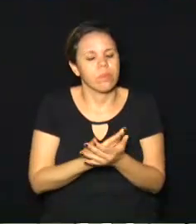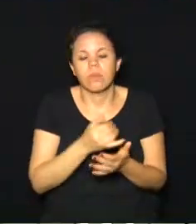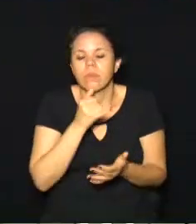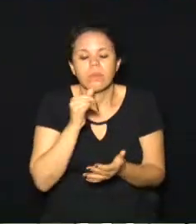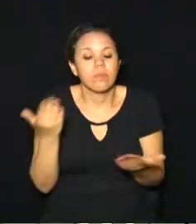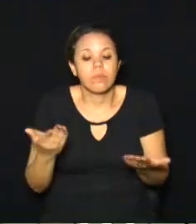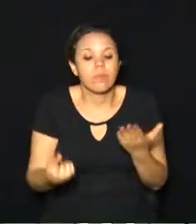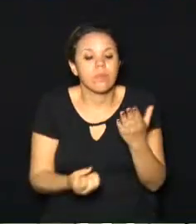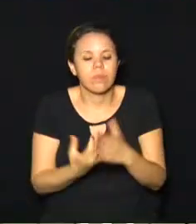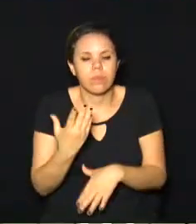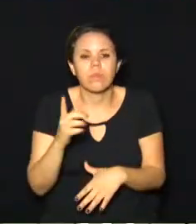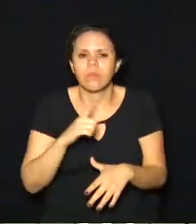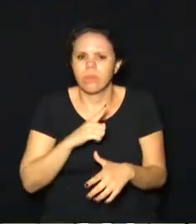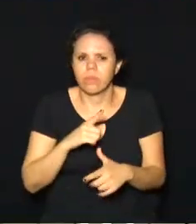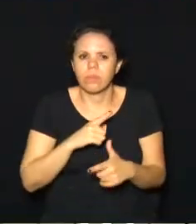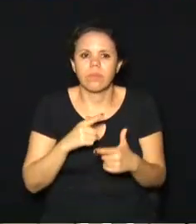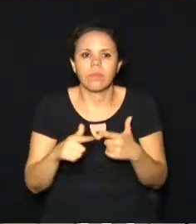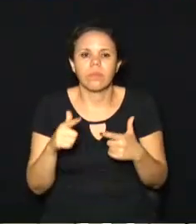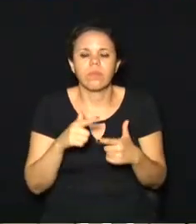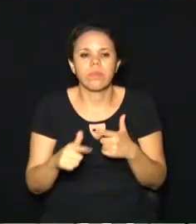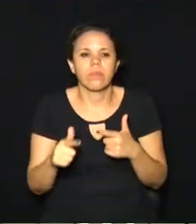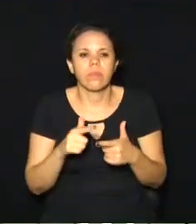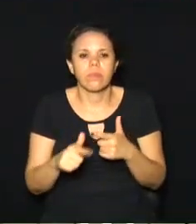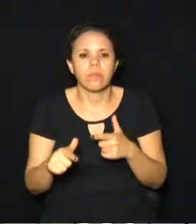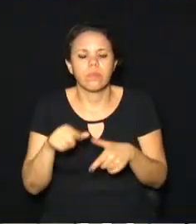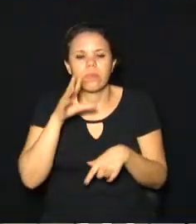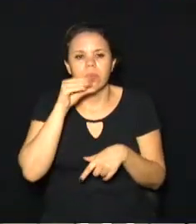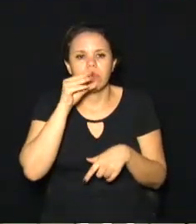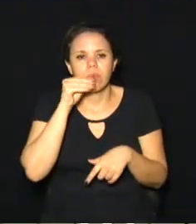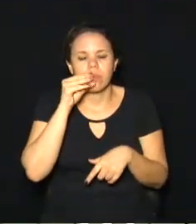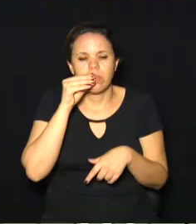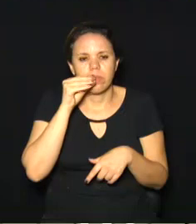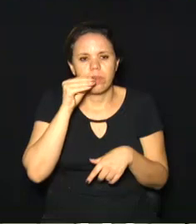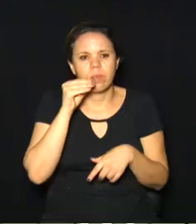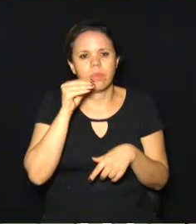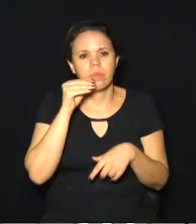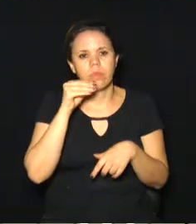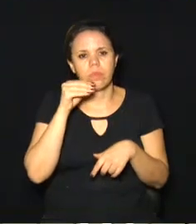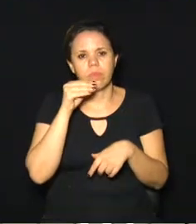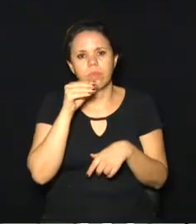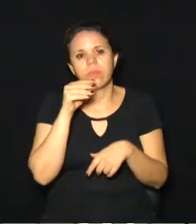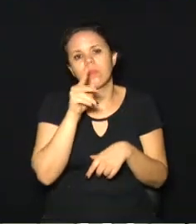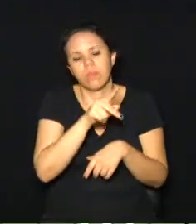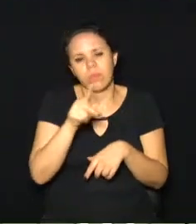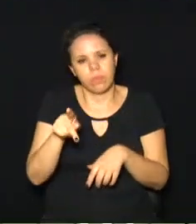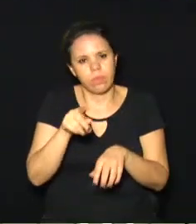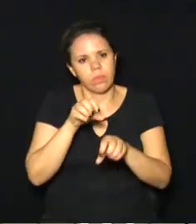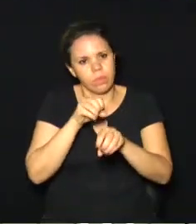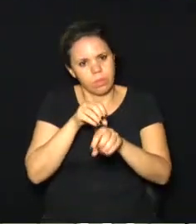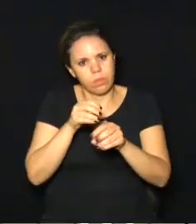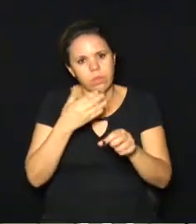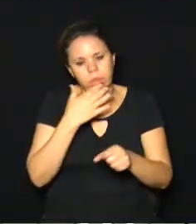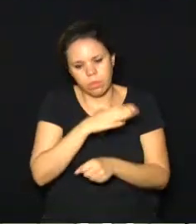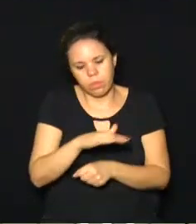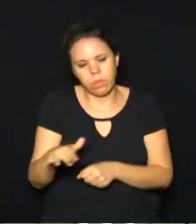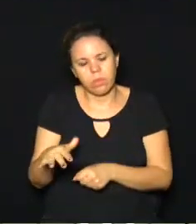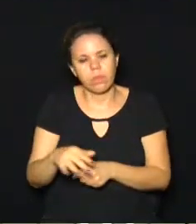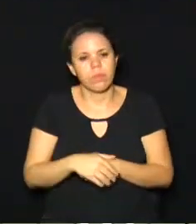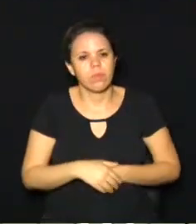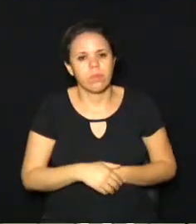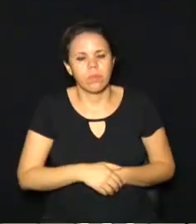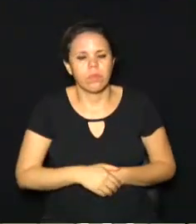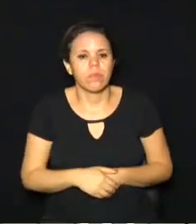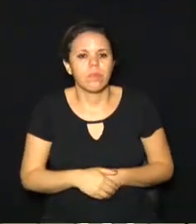atual, há um problema, por exemplo, entre os trabalhadores da educação infantil, né? Esses trabalhadores da